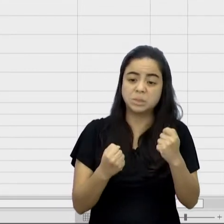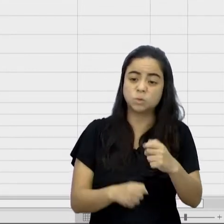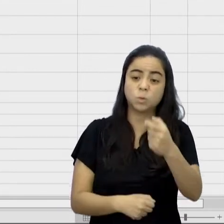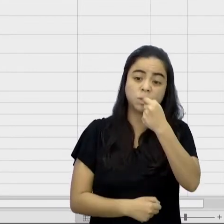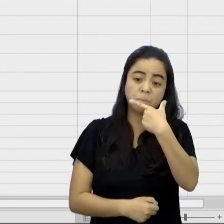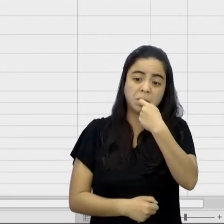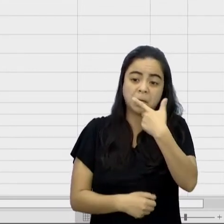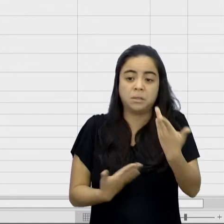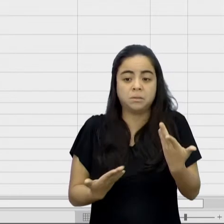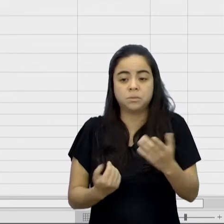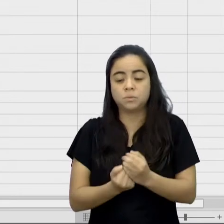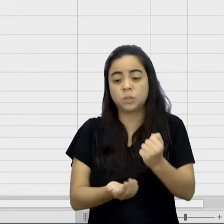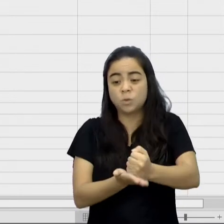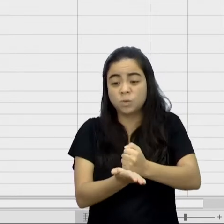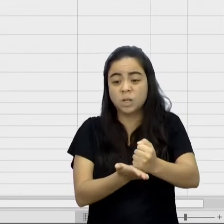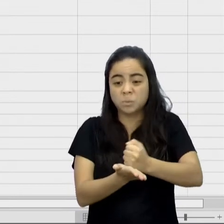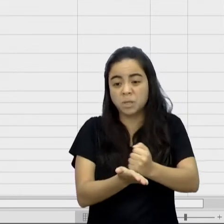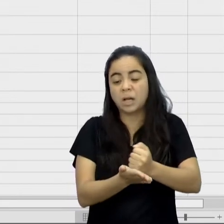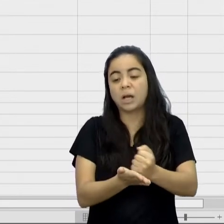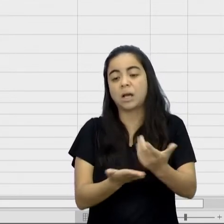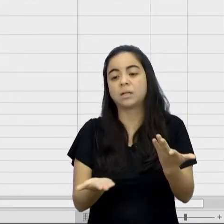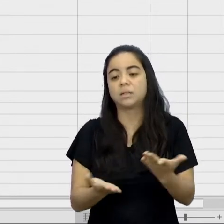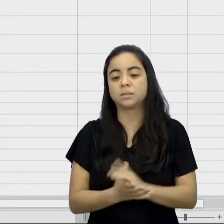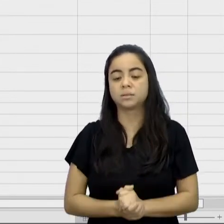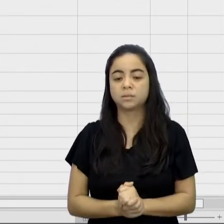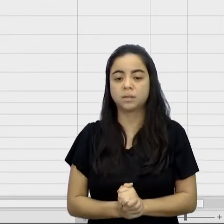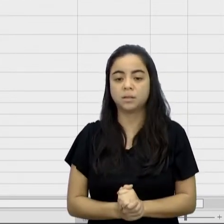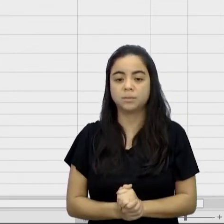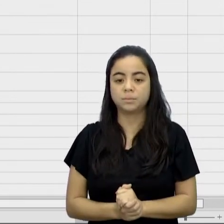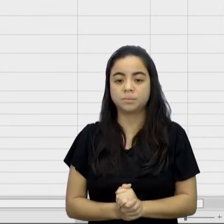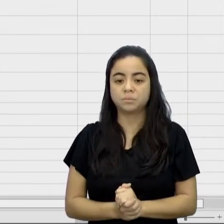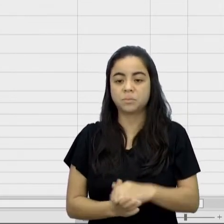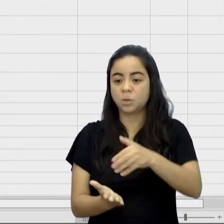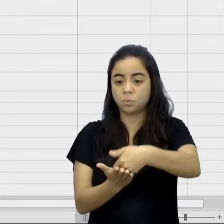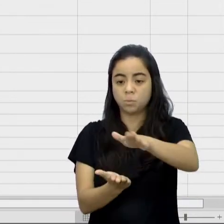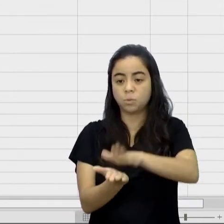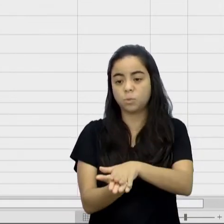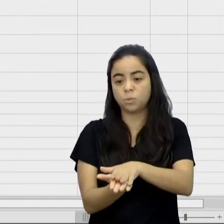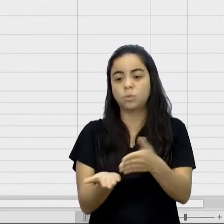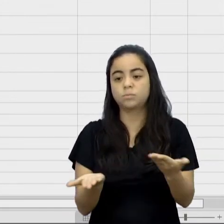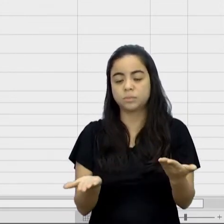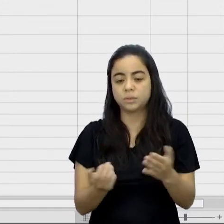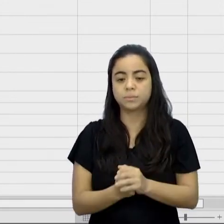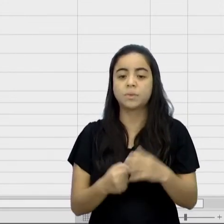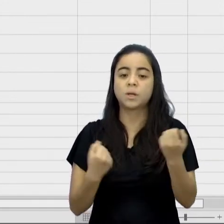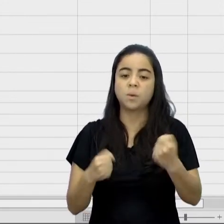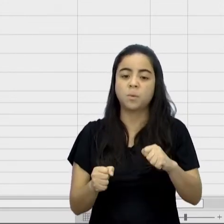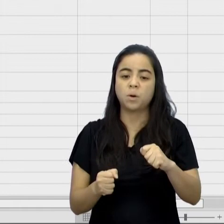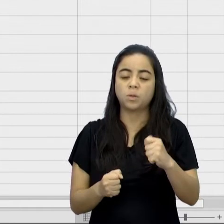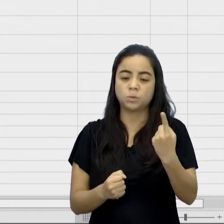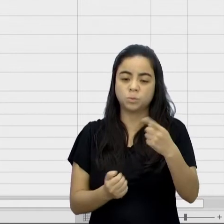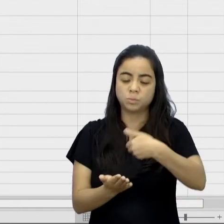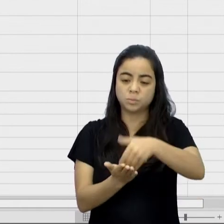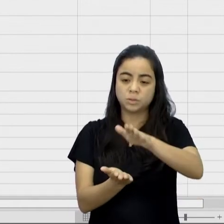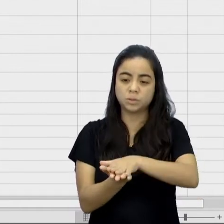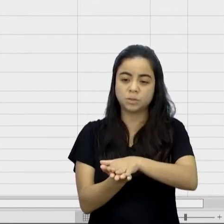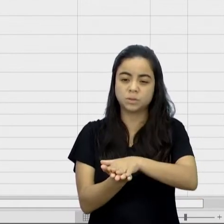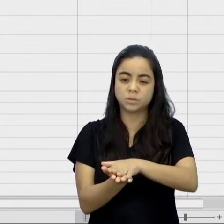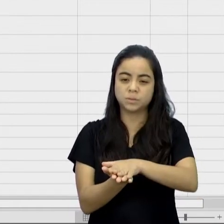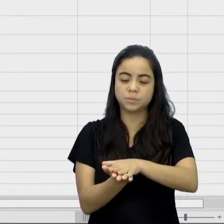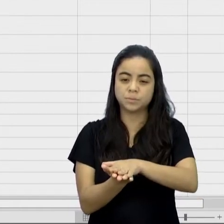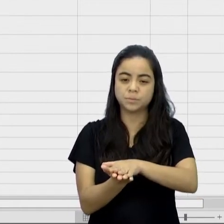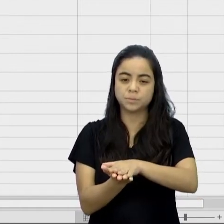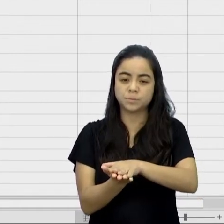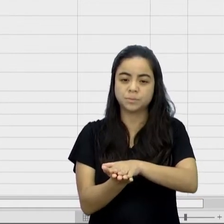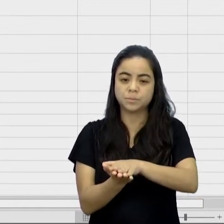coisa assim? Farmácia, essas coisas? Multas, que seja. Multa pode pôr, uma multa de carro aí, de trânsito, a gente sempre